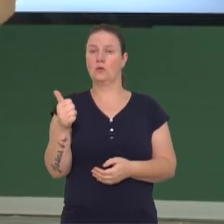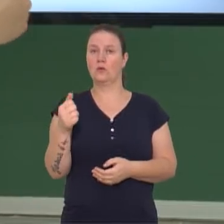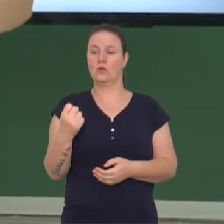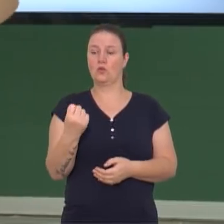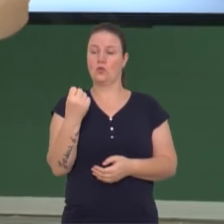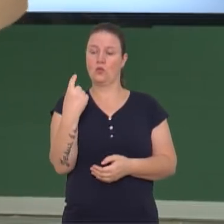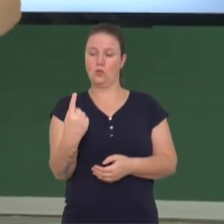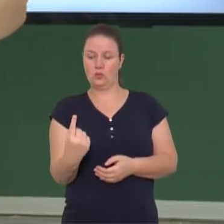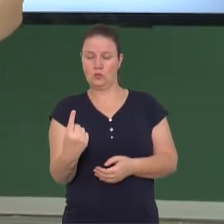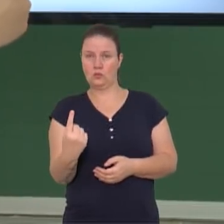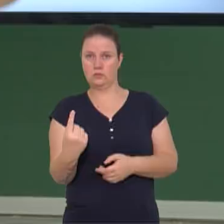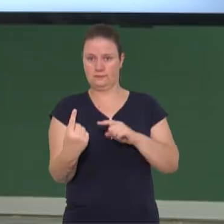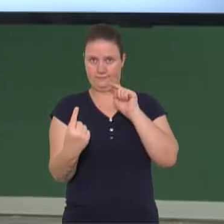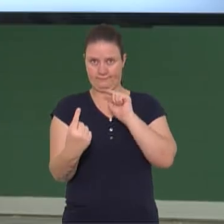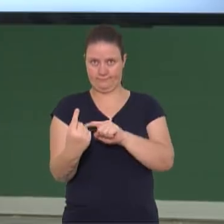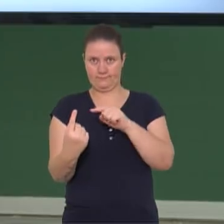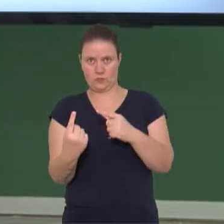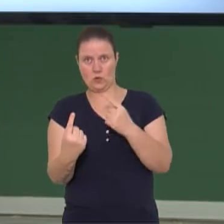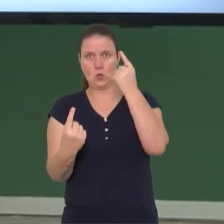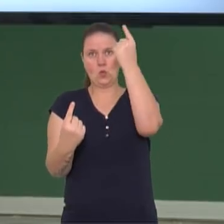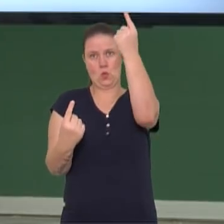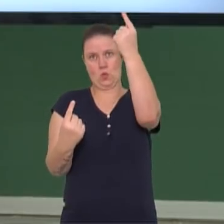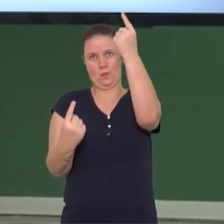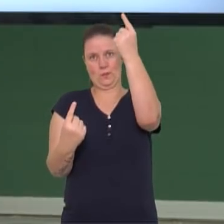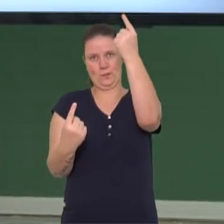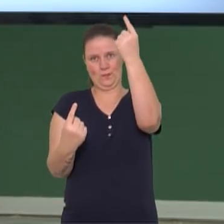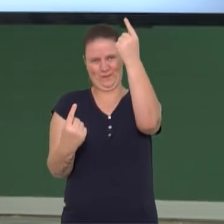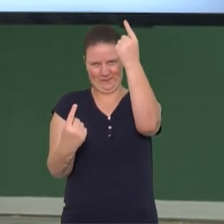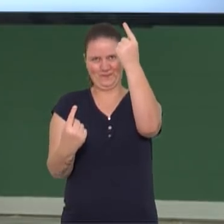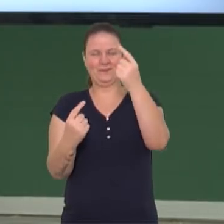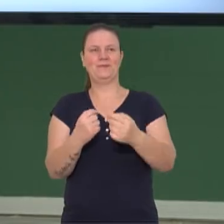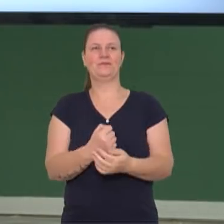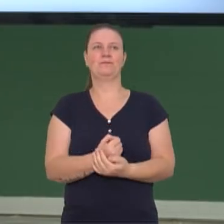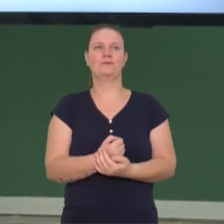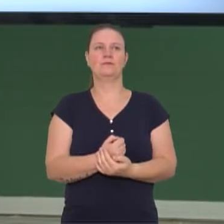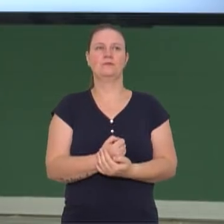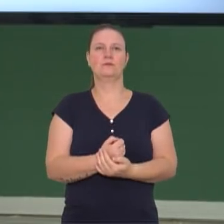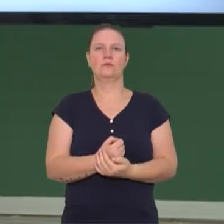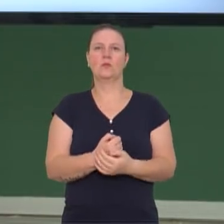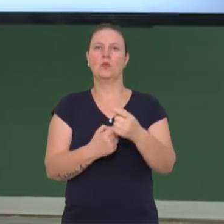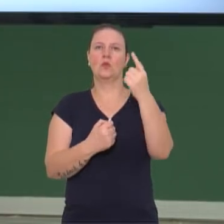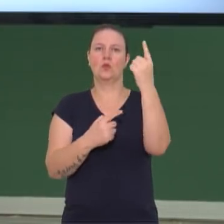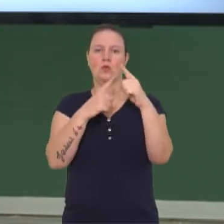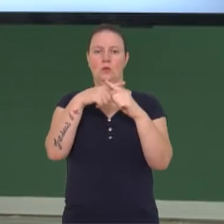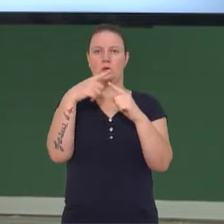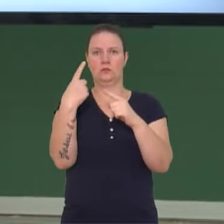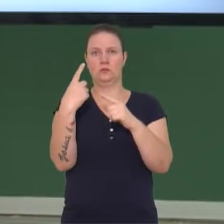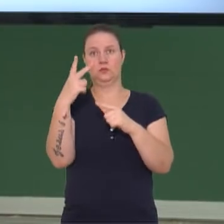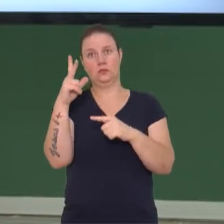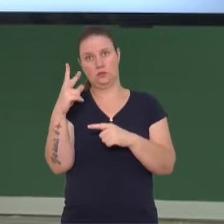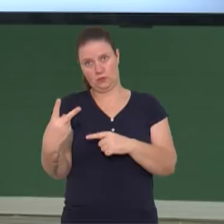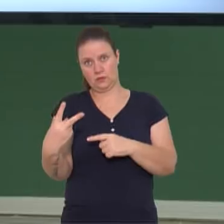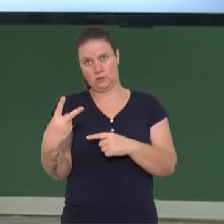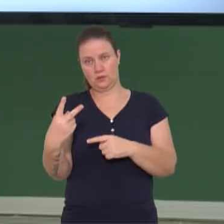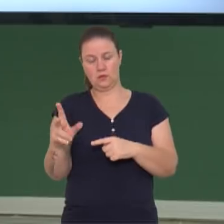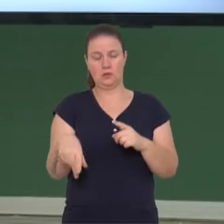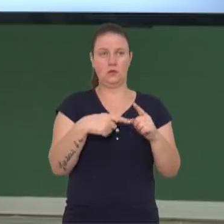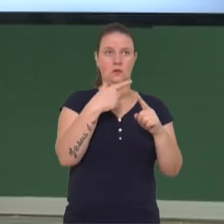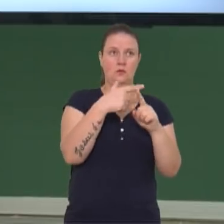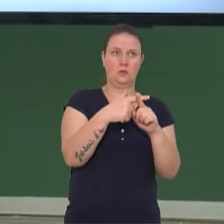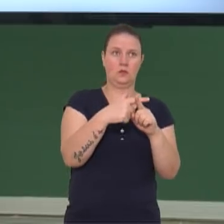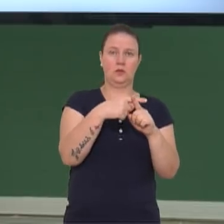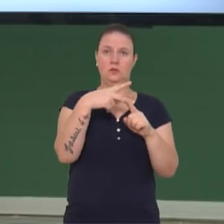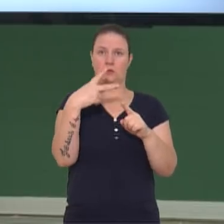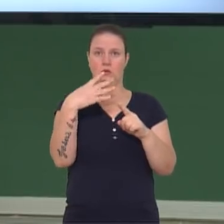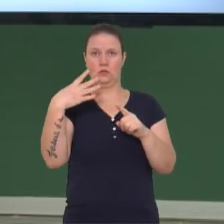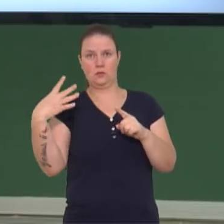11 décimos é 1 décimo e 1 unidade. 1 mais 1, 2, mais 2,